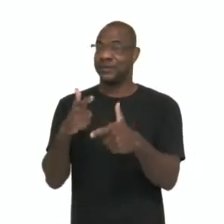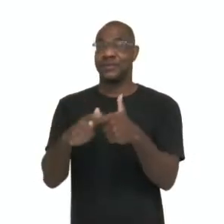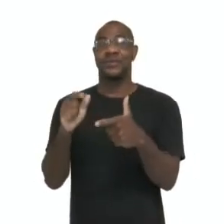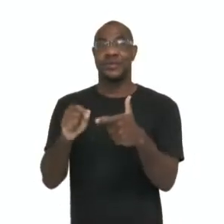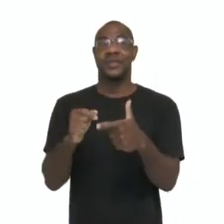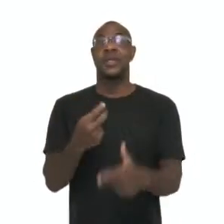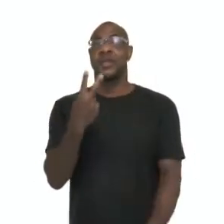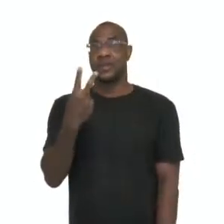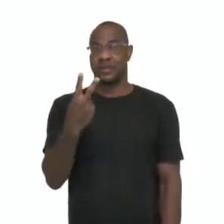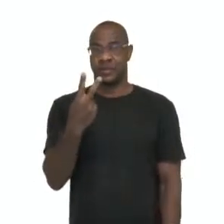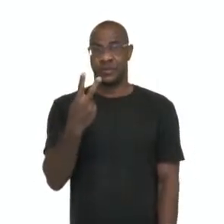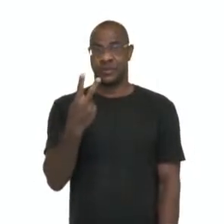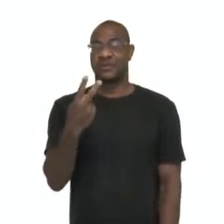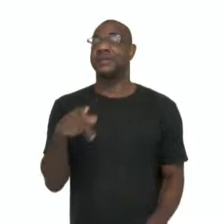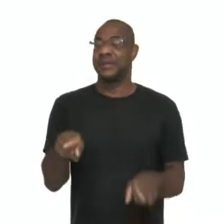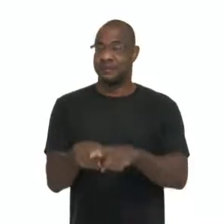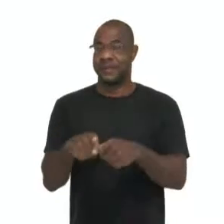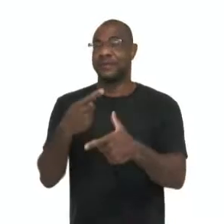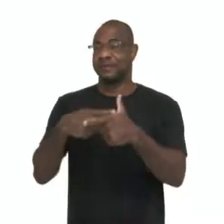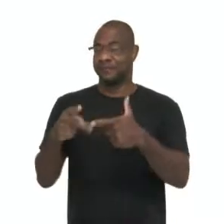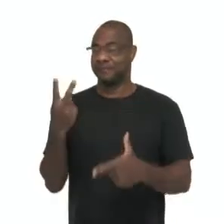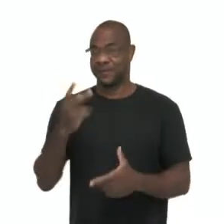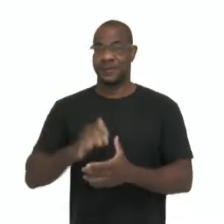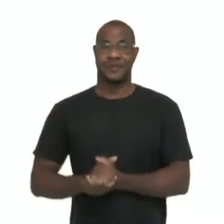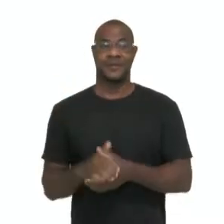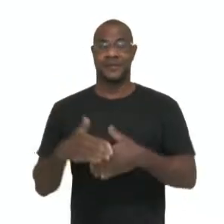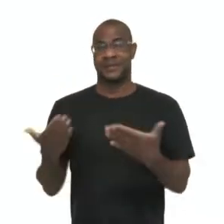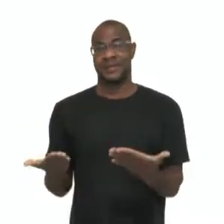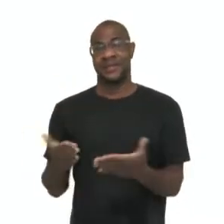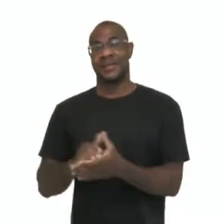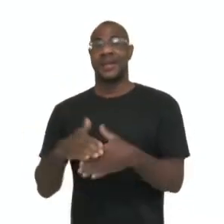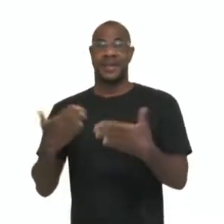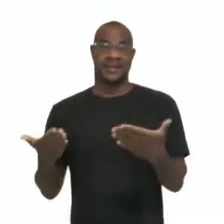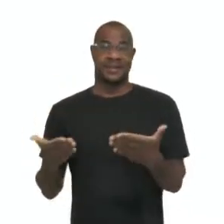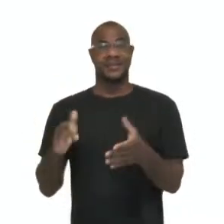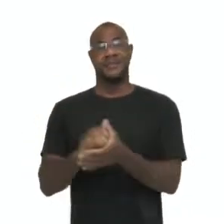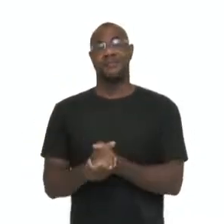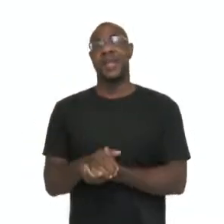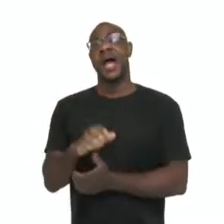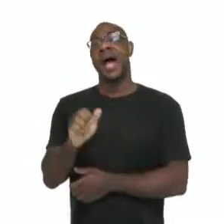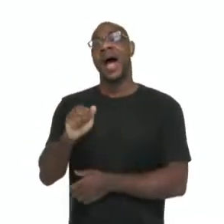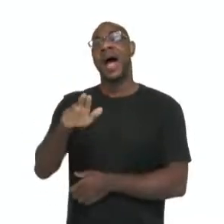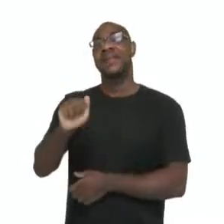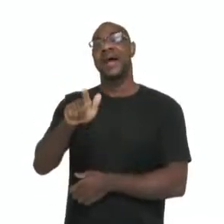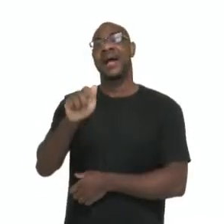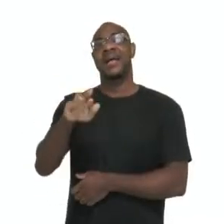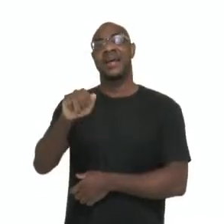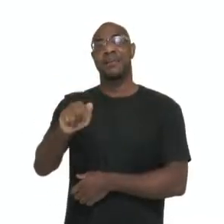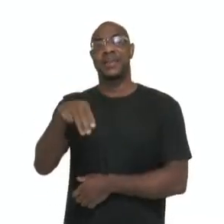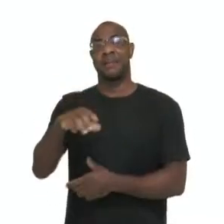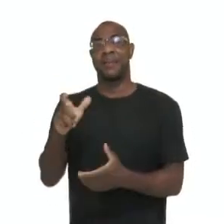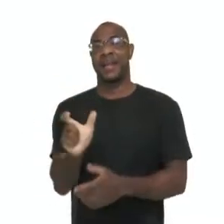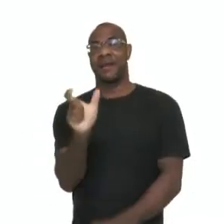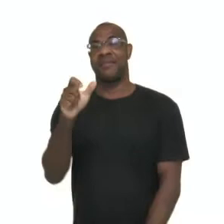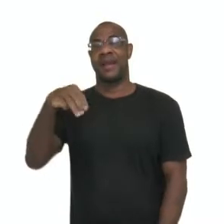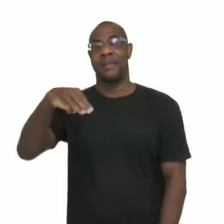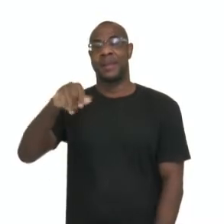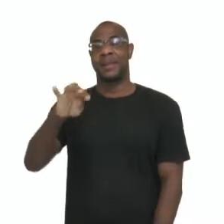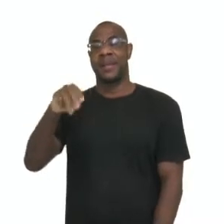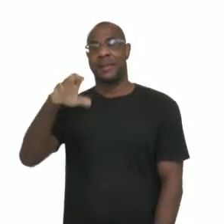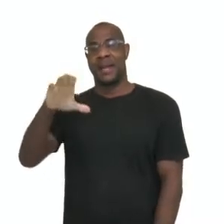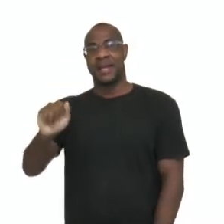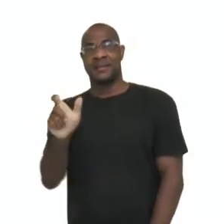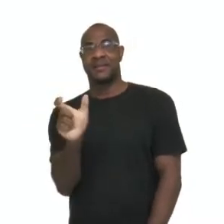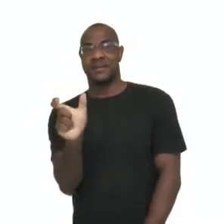por 2 também, certo? Então, portanto, os anagramas da palavra matemática